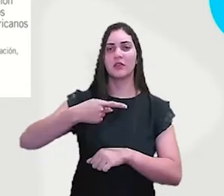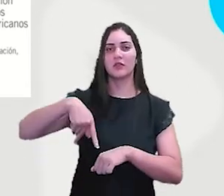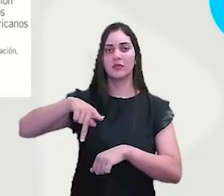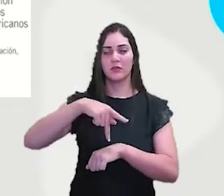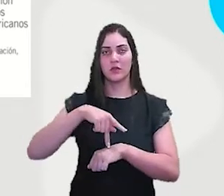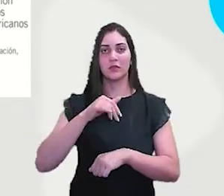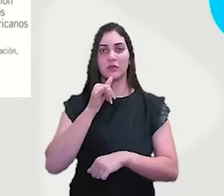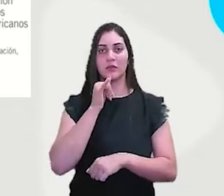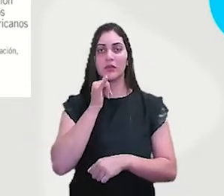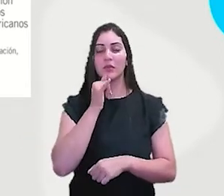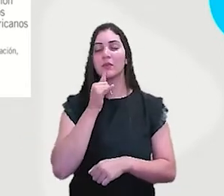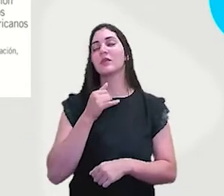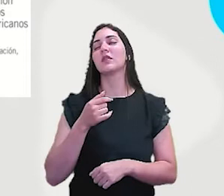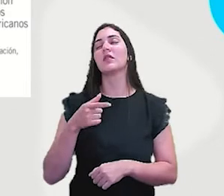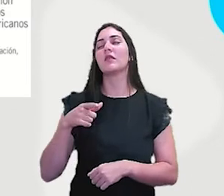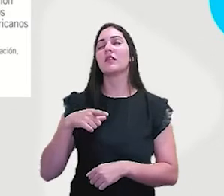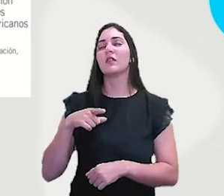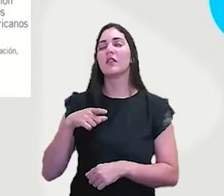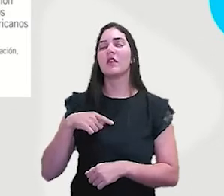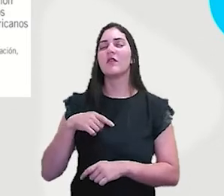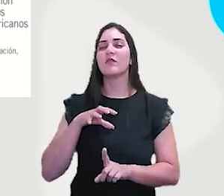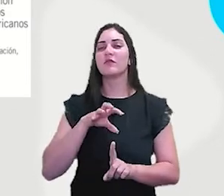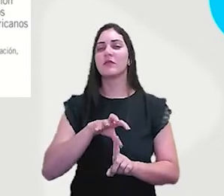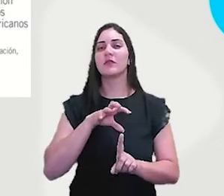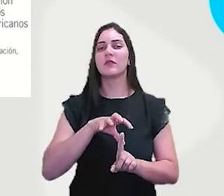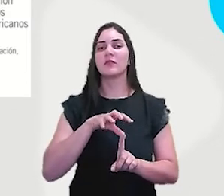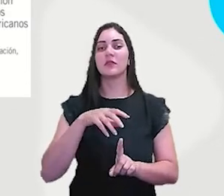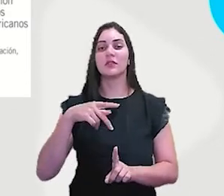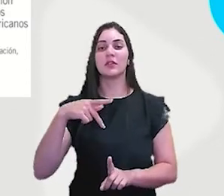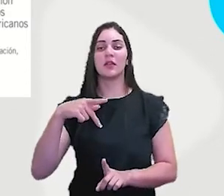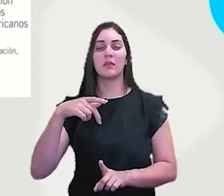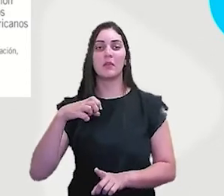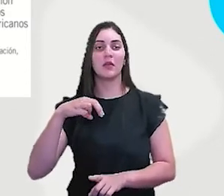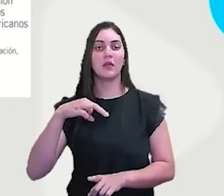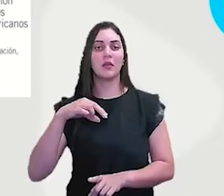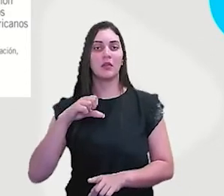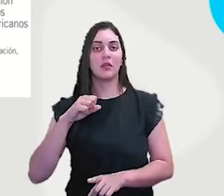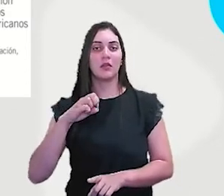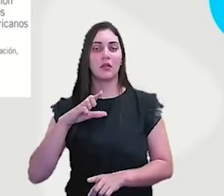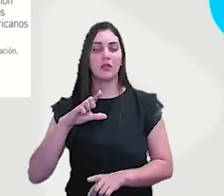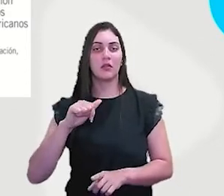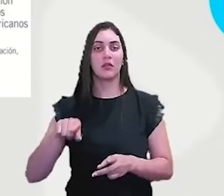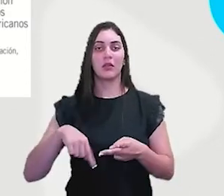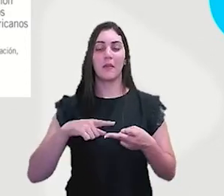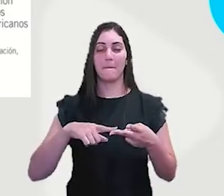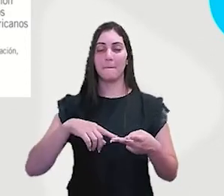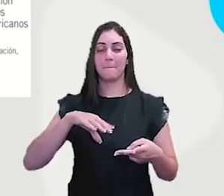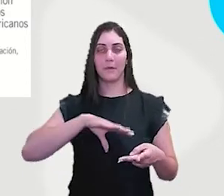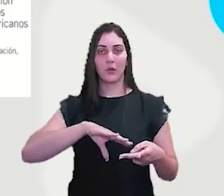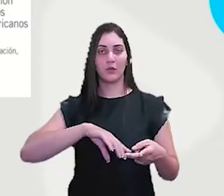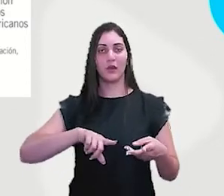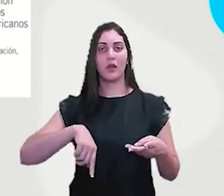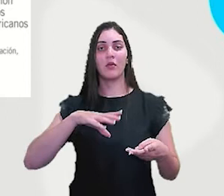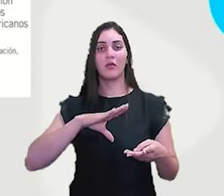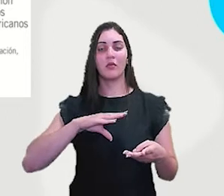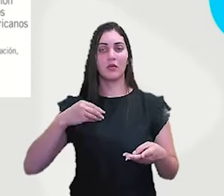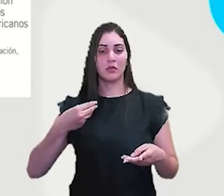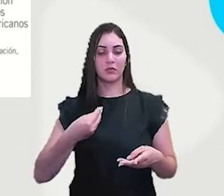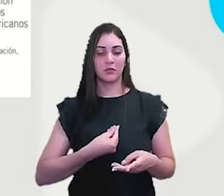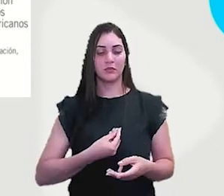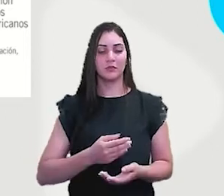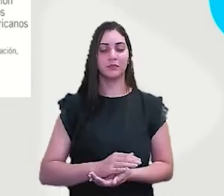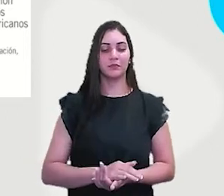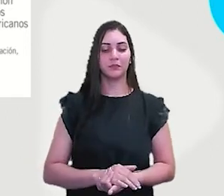pelos países da Península Ibérica, além da Espanha e de Portugal. Pertencente também à OEI, a